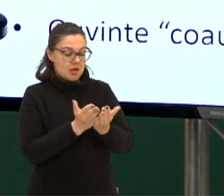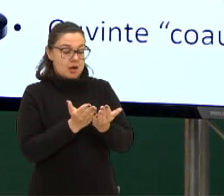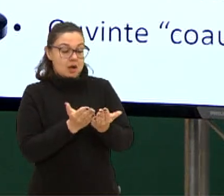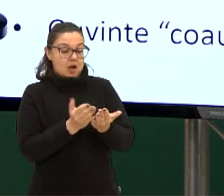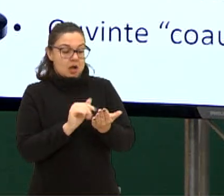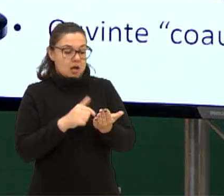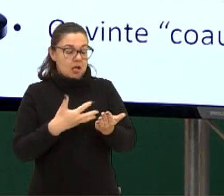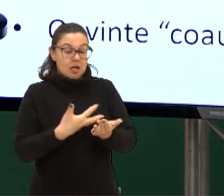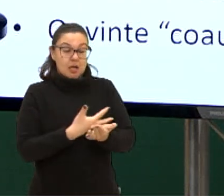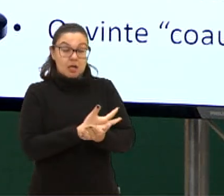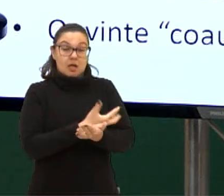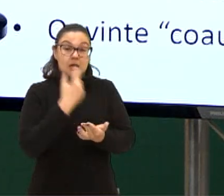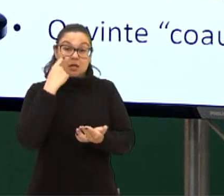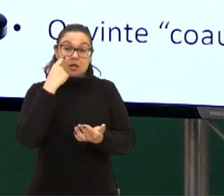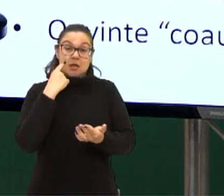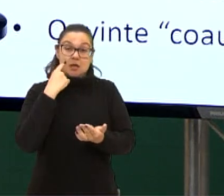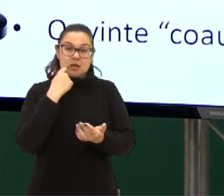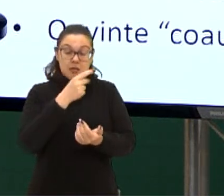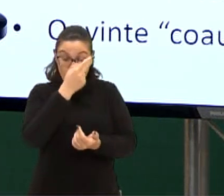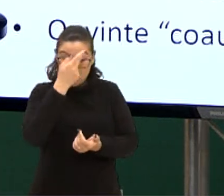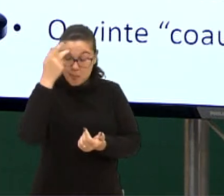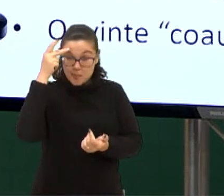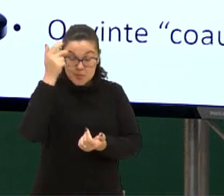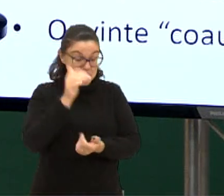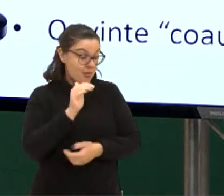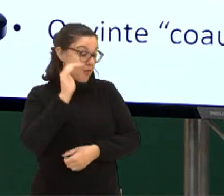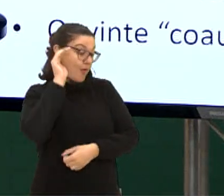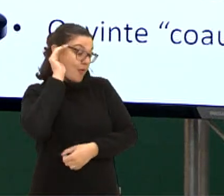lendo? As pessoas que escutavam radioteatro